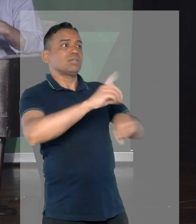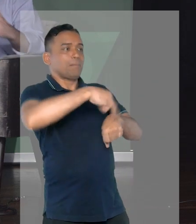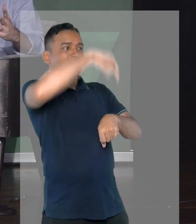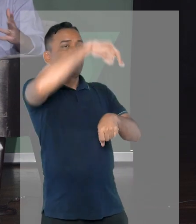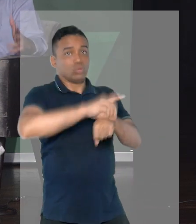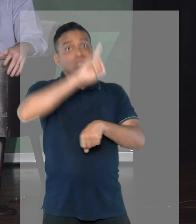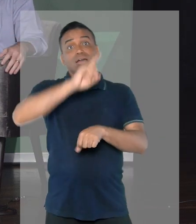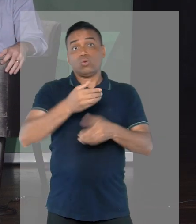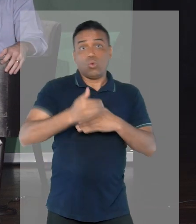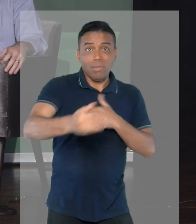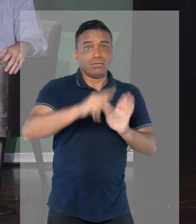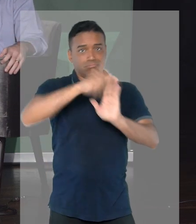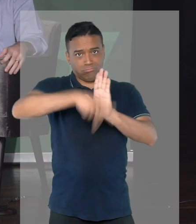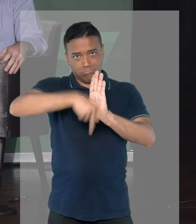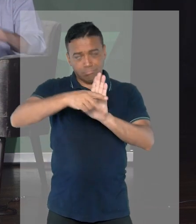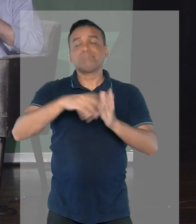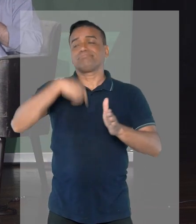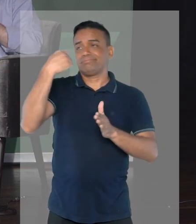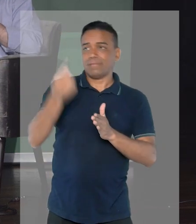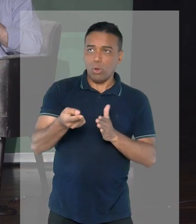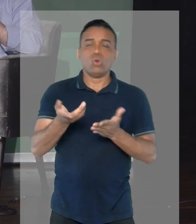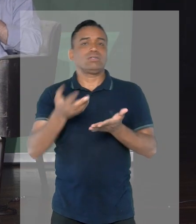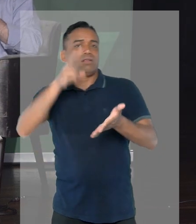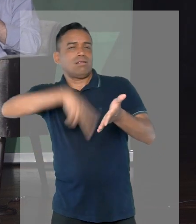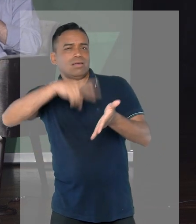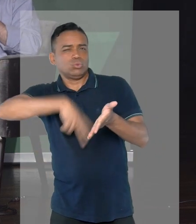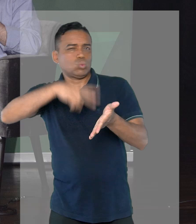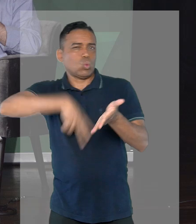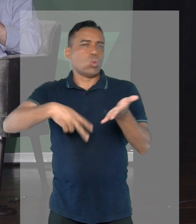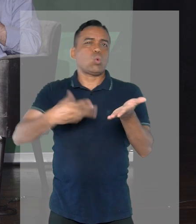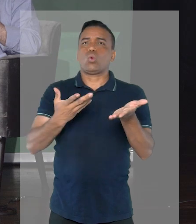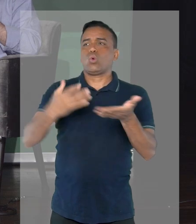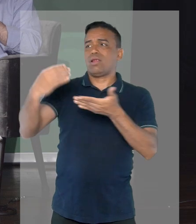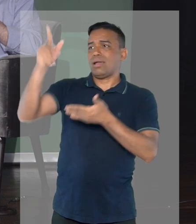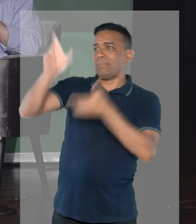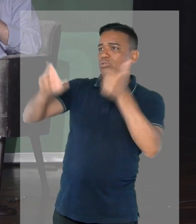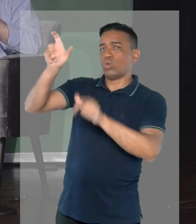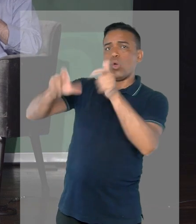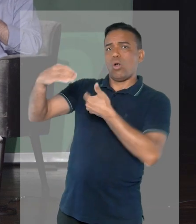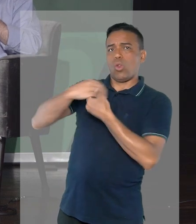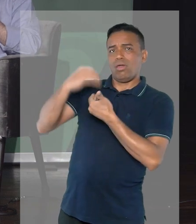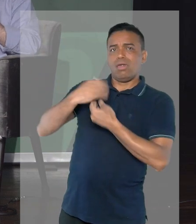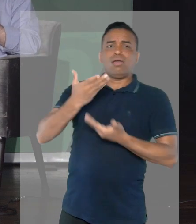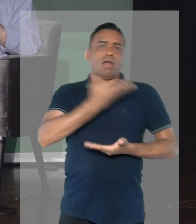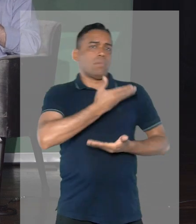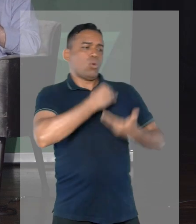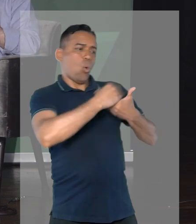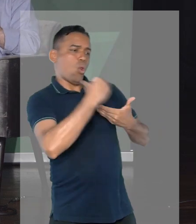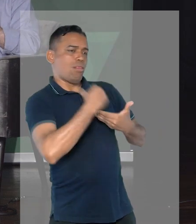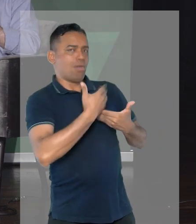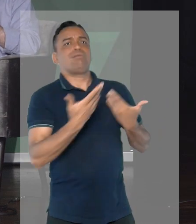então a gente começa com um projeto. E a gente tem a leitura de orientador, de amigo,